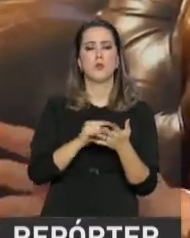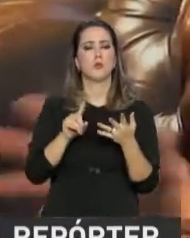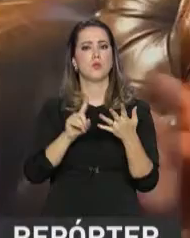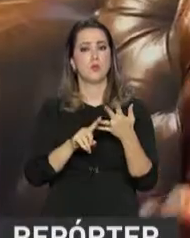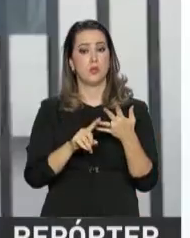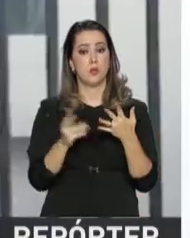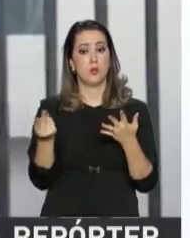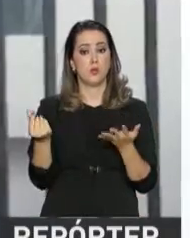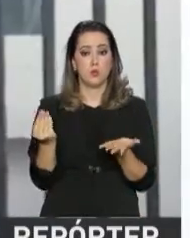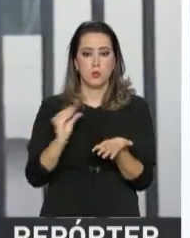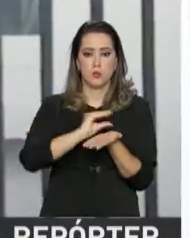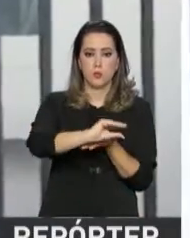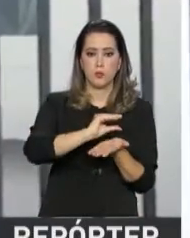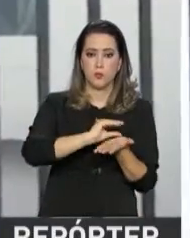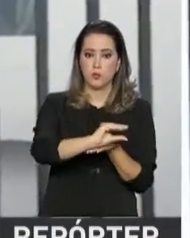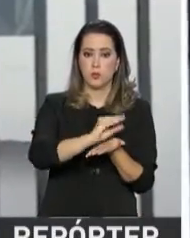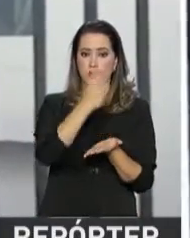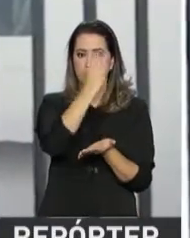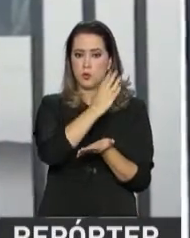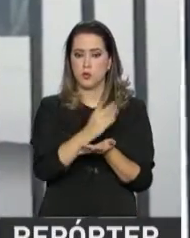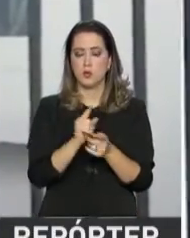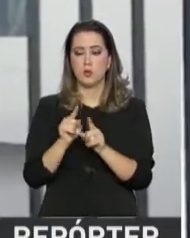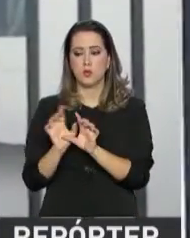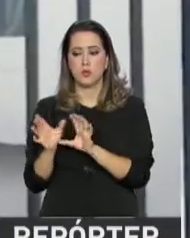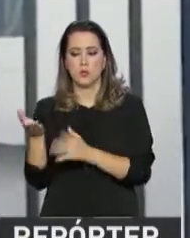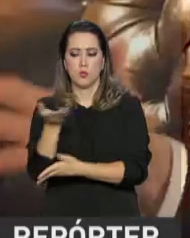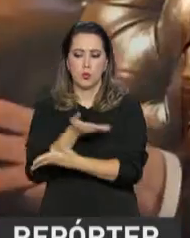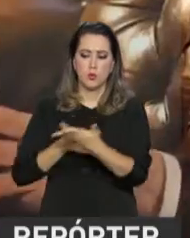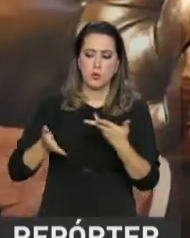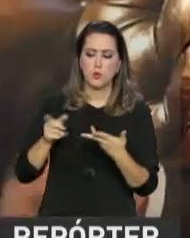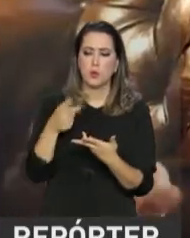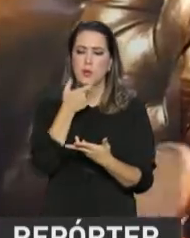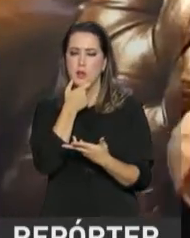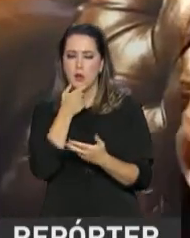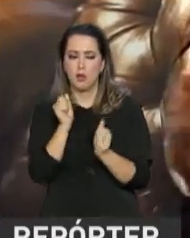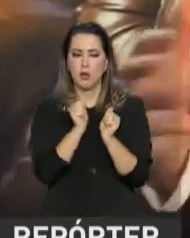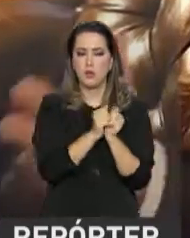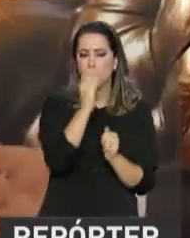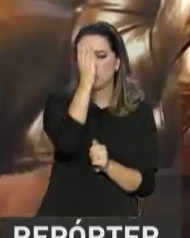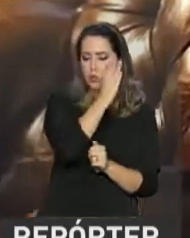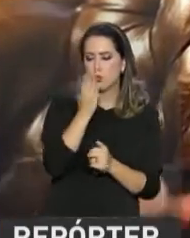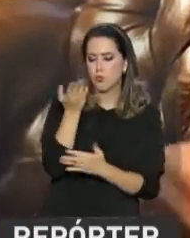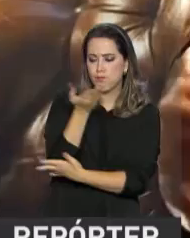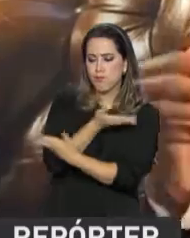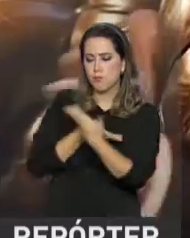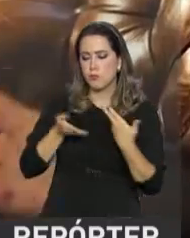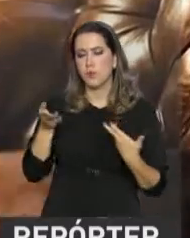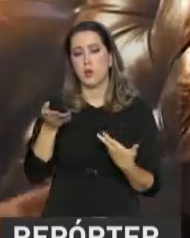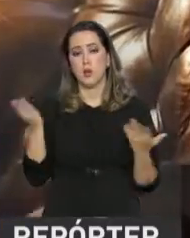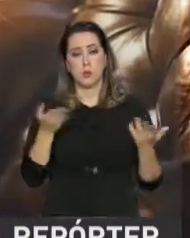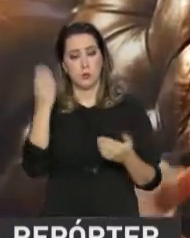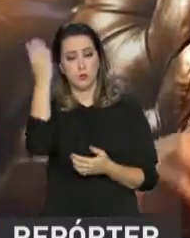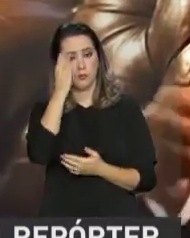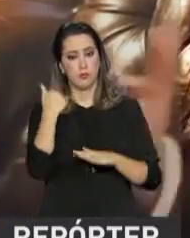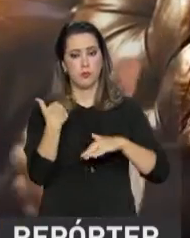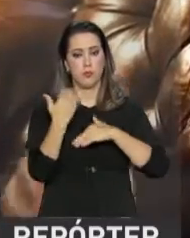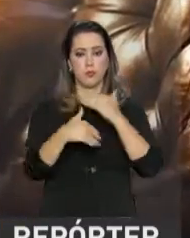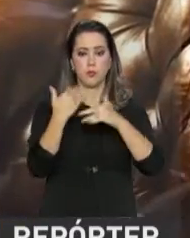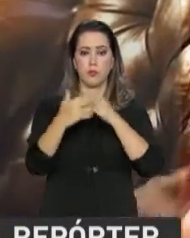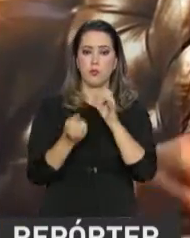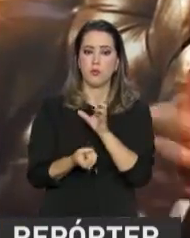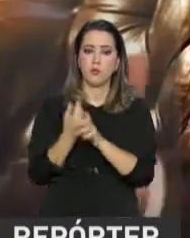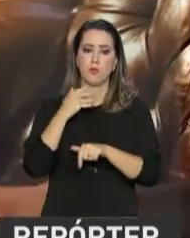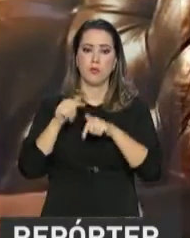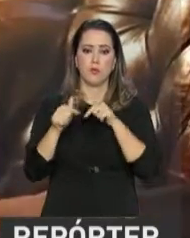divertimento brasil existe um interesse muito grande agora o brasil está crescendo e criando